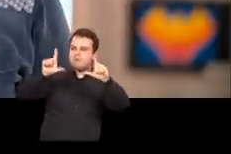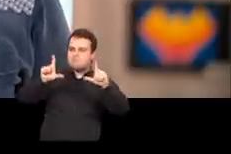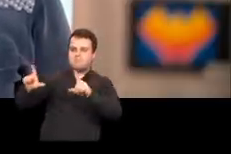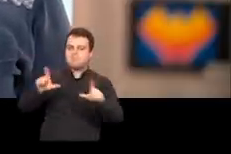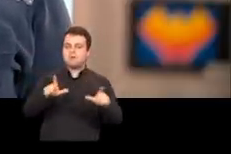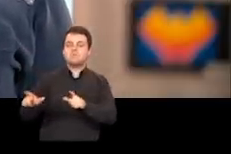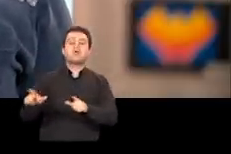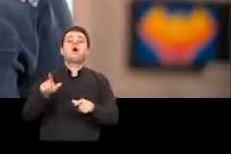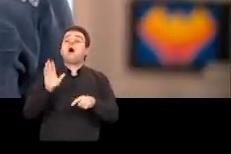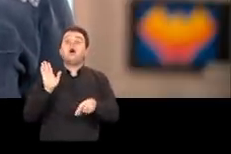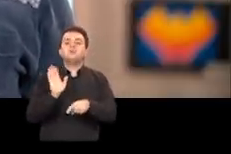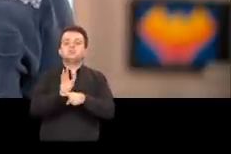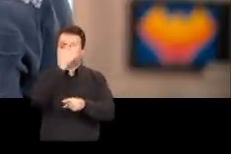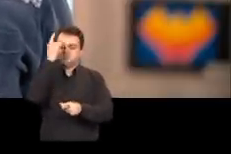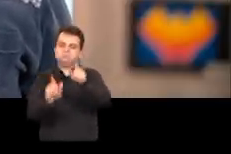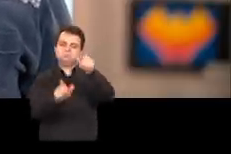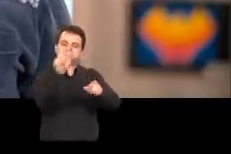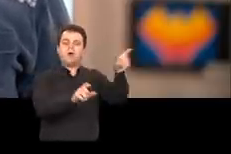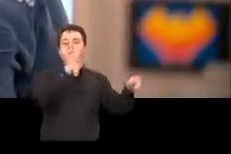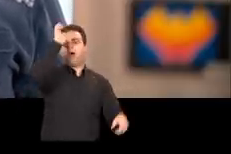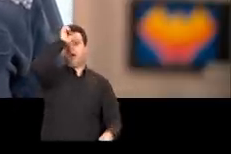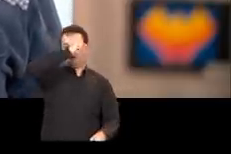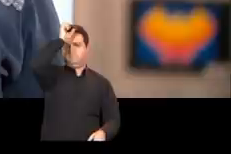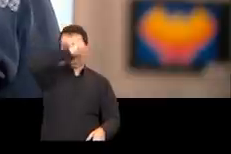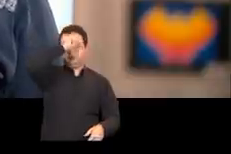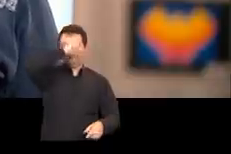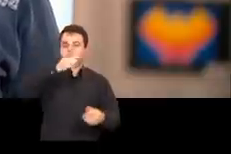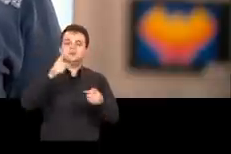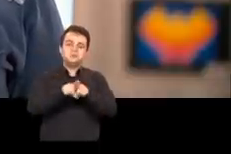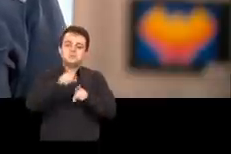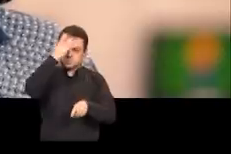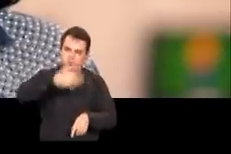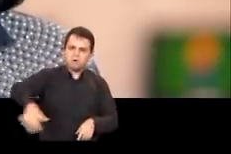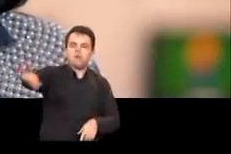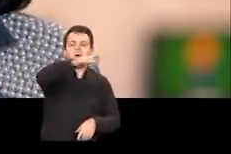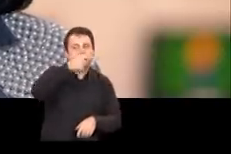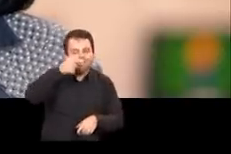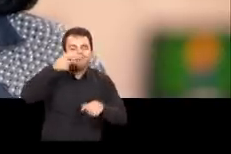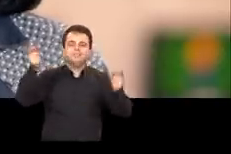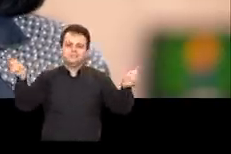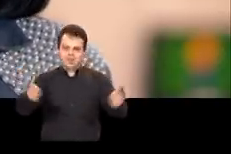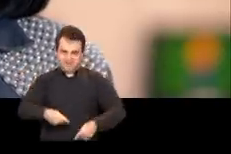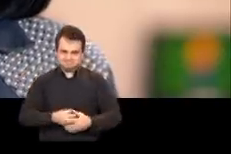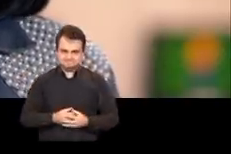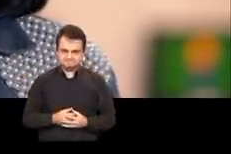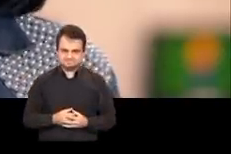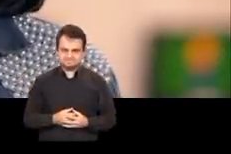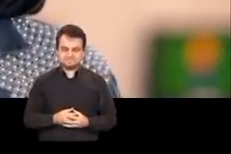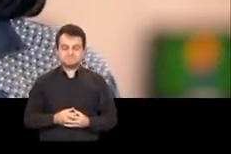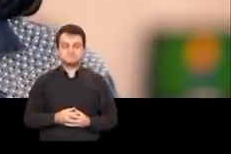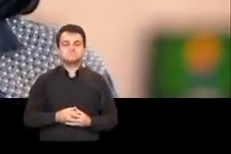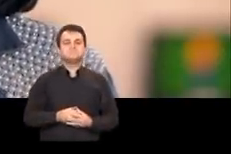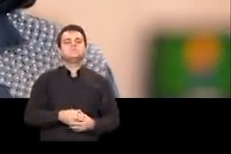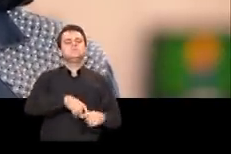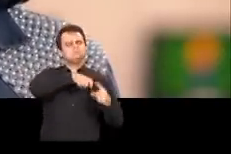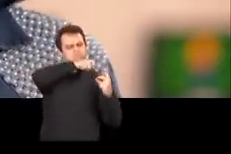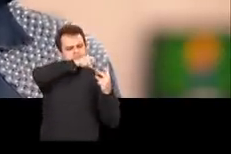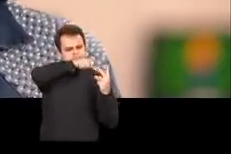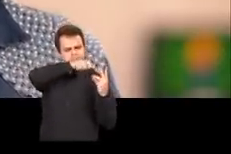nova demanda junto aos nossos alunos e toda a comunidade. Nós tivemos, durante essas